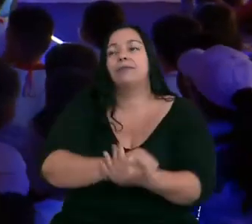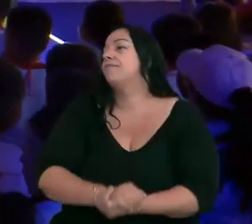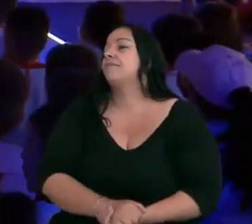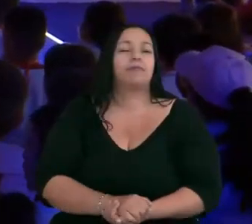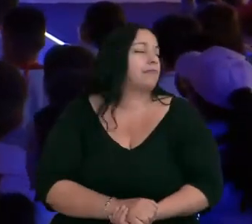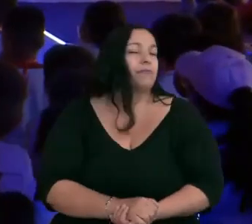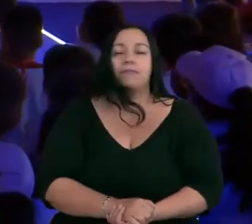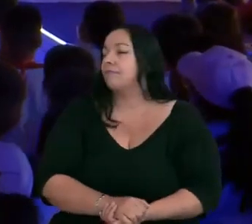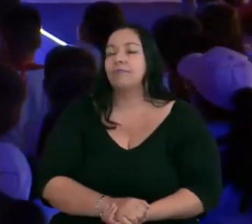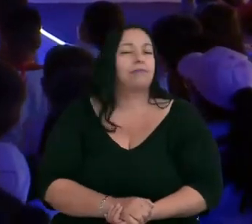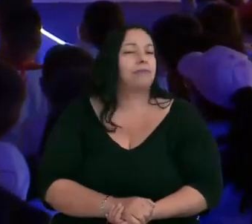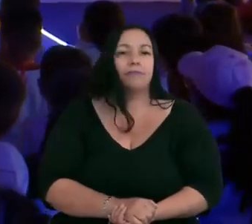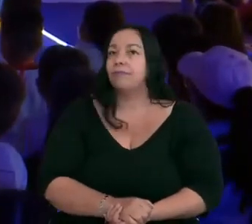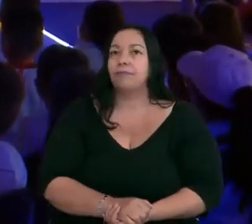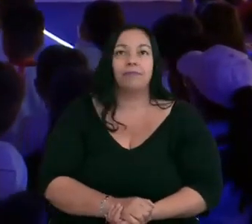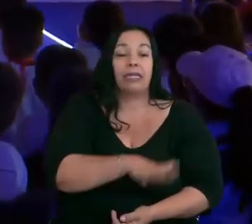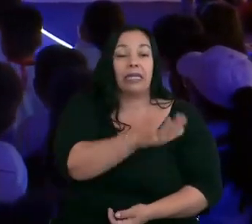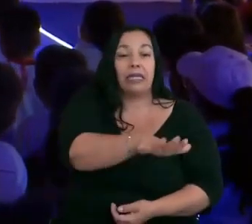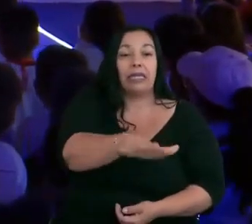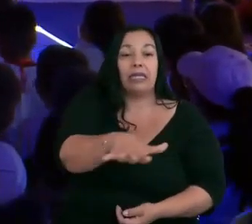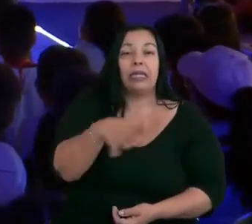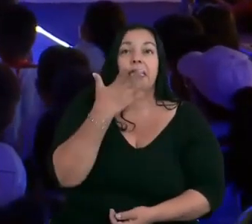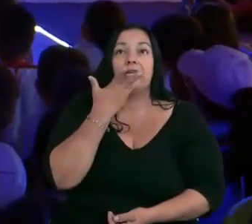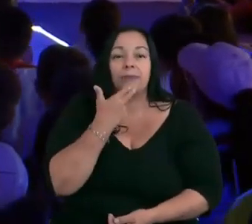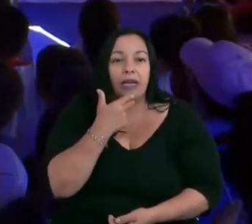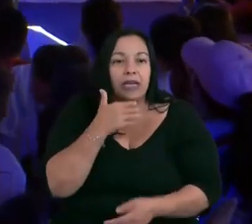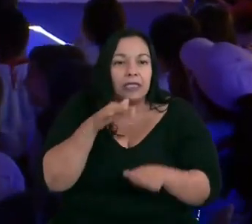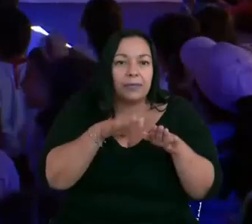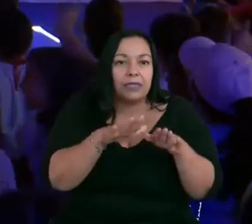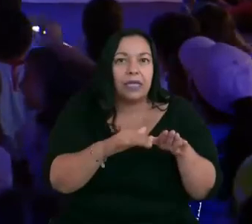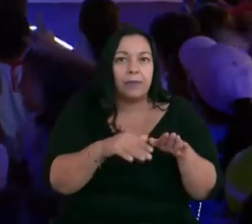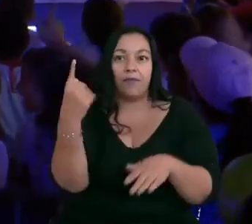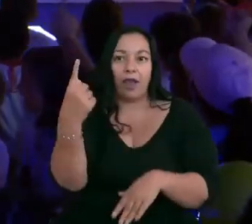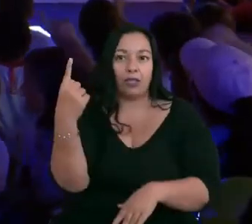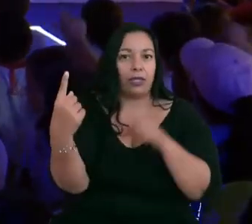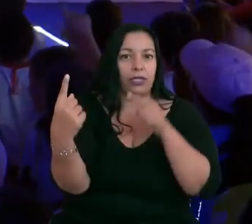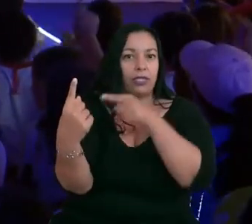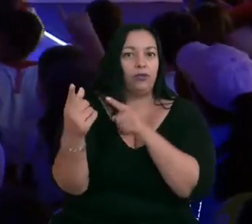Outra coisa, criança perto de piscina, pode ficar lá sozinho?